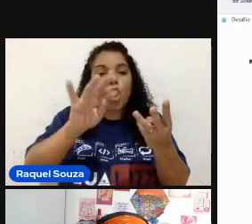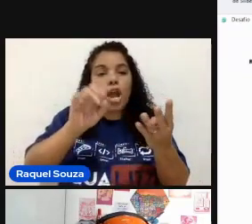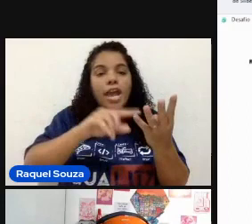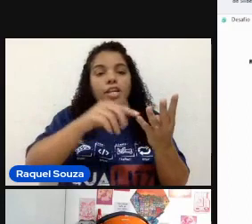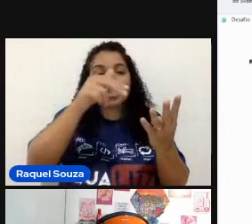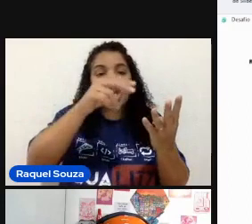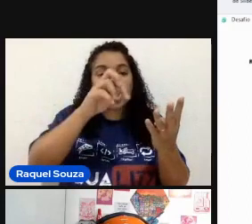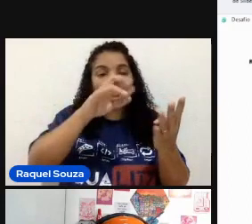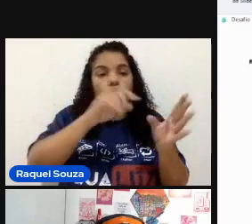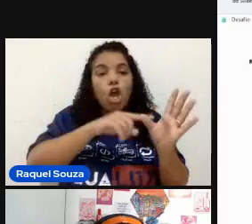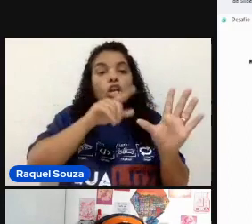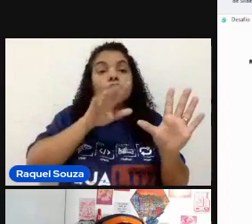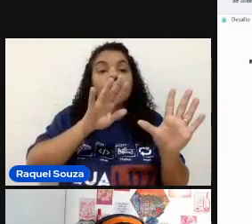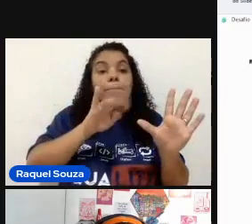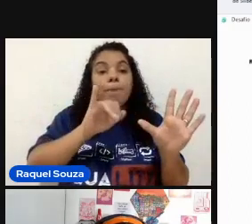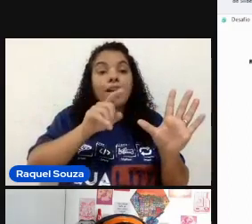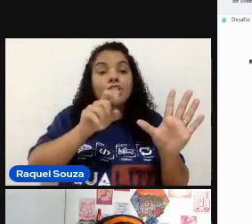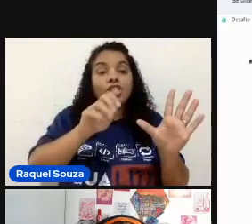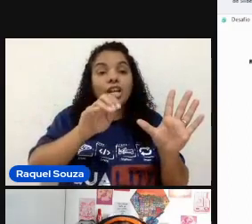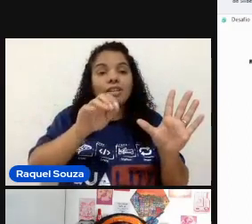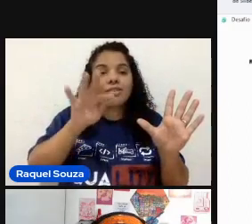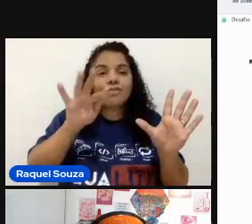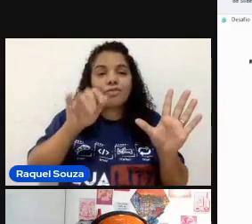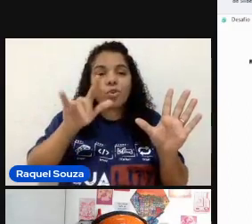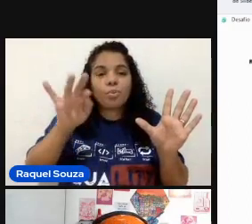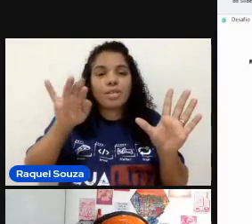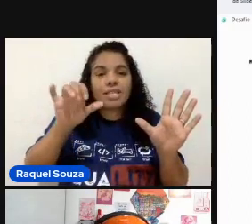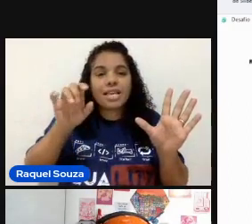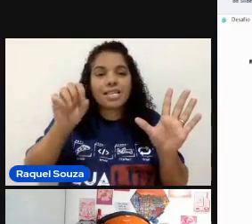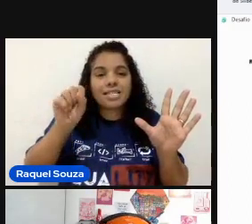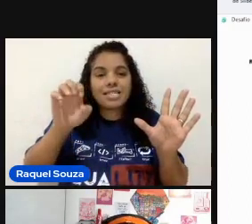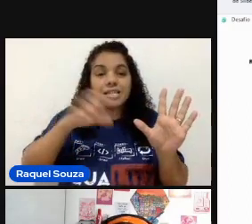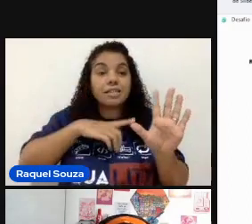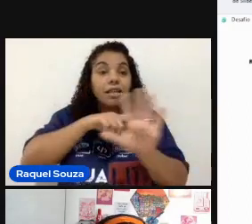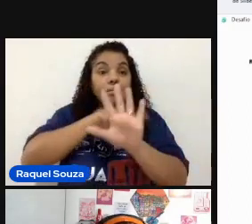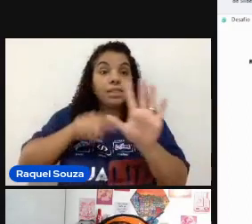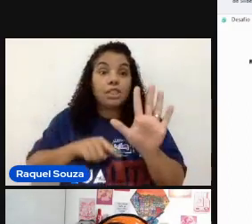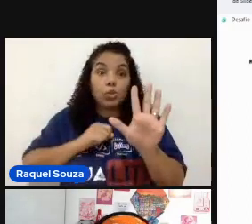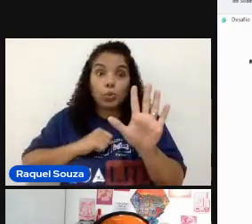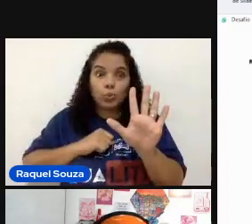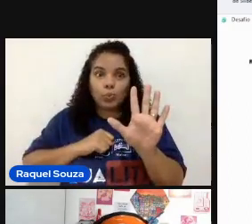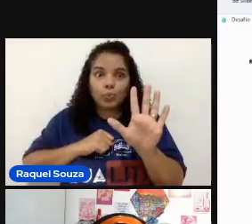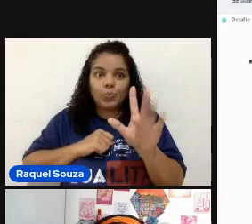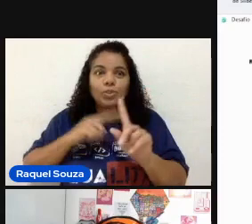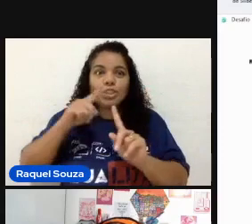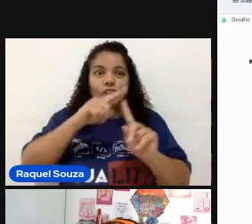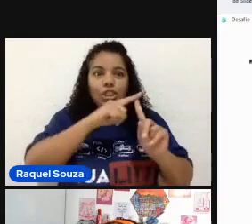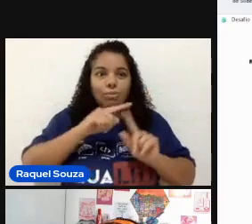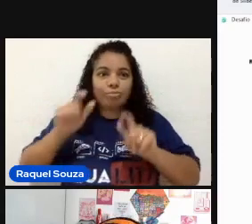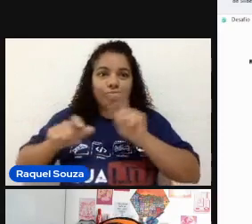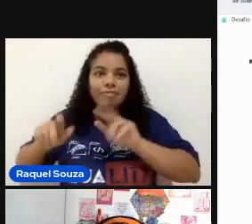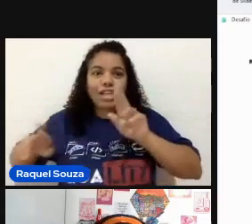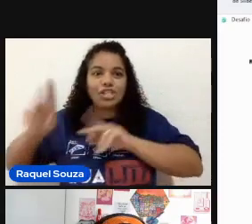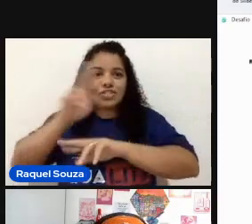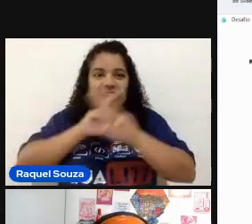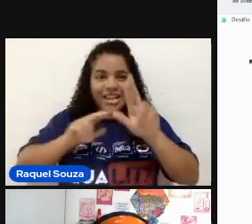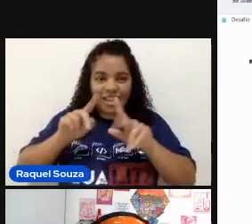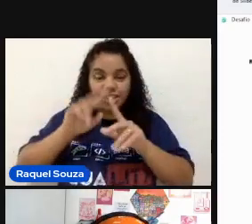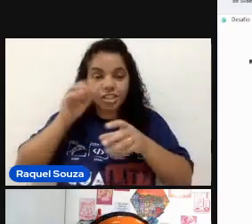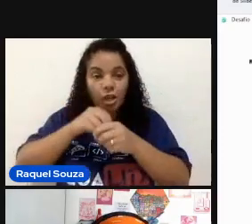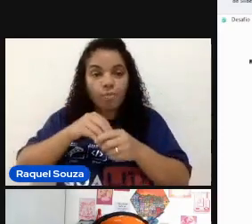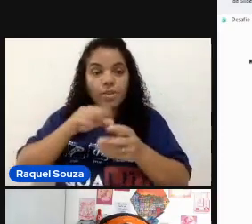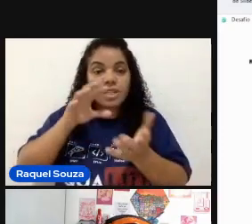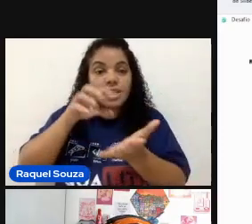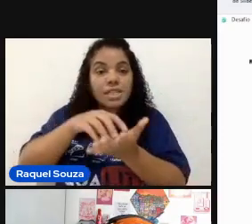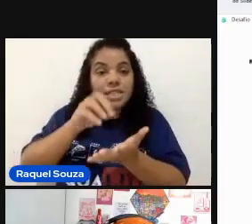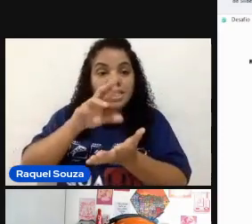Baixada Fluminense. Ou seja, nós temos 5 arquétipos de tipos de moradores. Então, no centro da cidade se concentra a